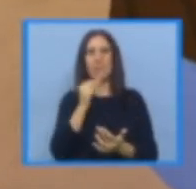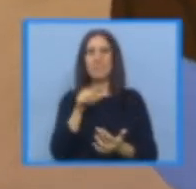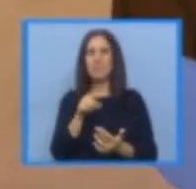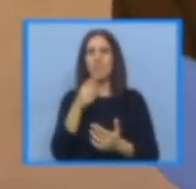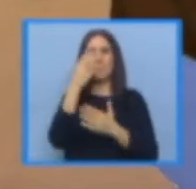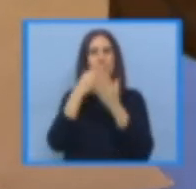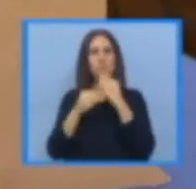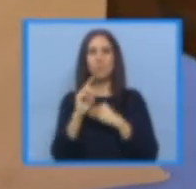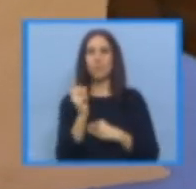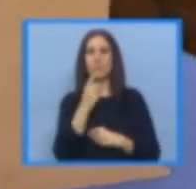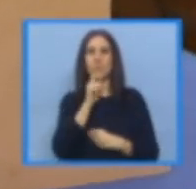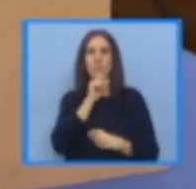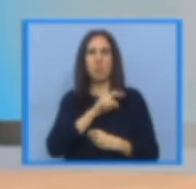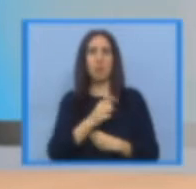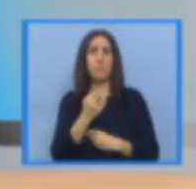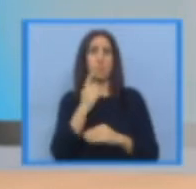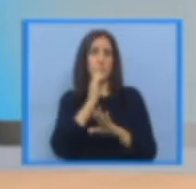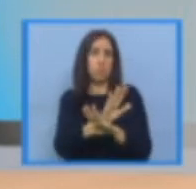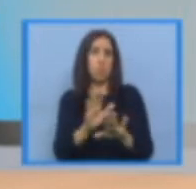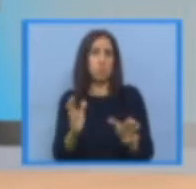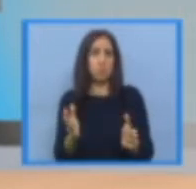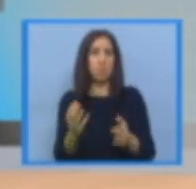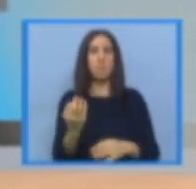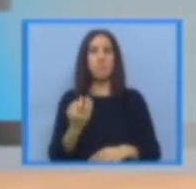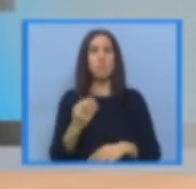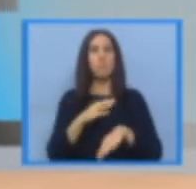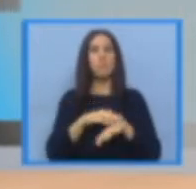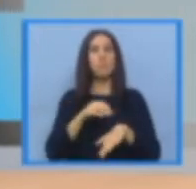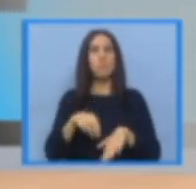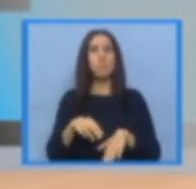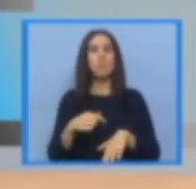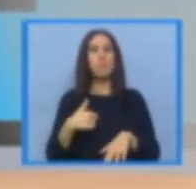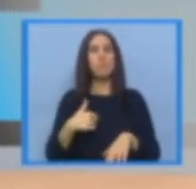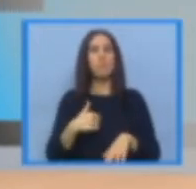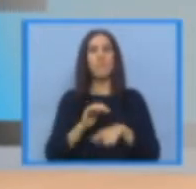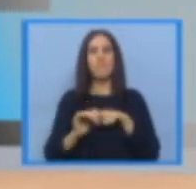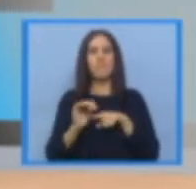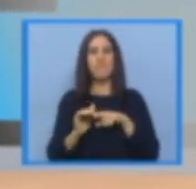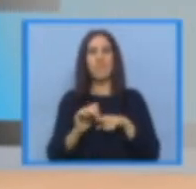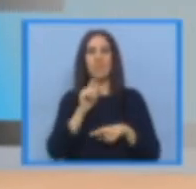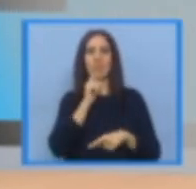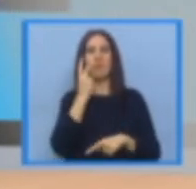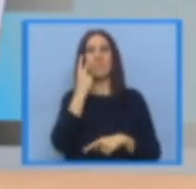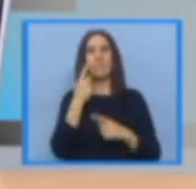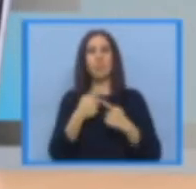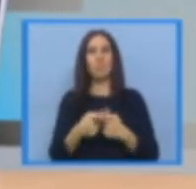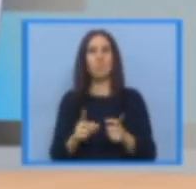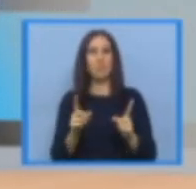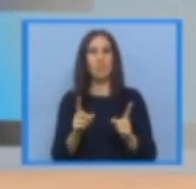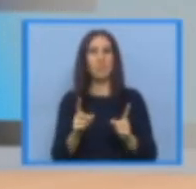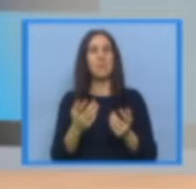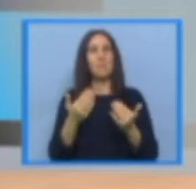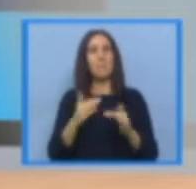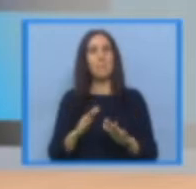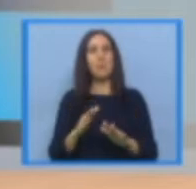uma aprendizagem que todos podemos fazer, mesmo estando cá. E por isso, se calhar, eu tenho esta sorte de poder vivê-la de uma forma diferente, mas